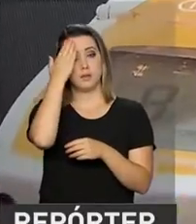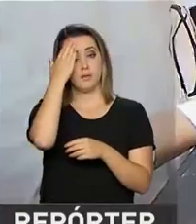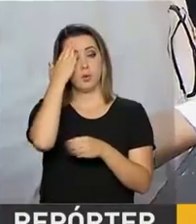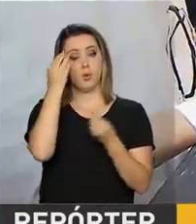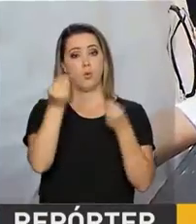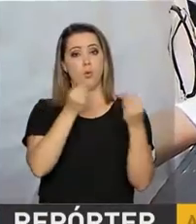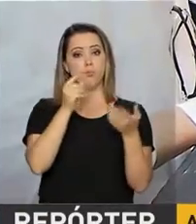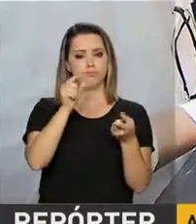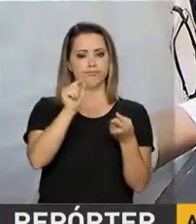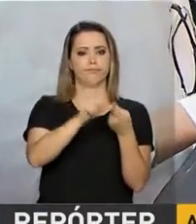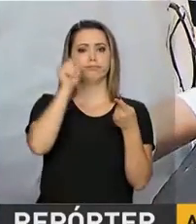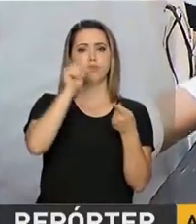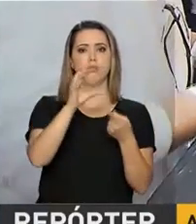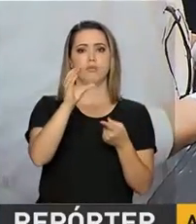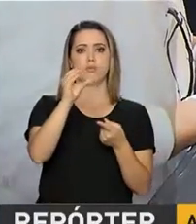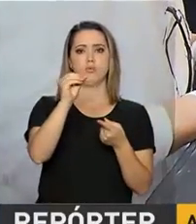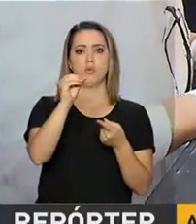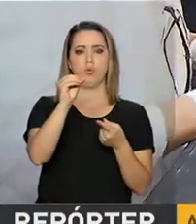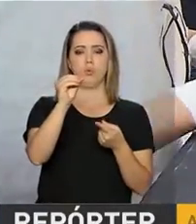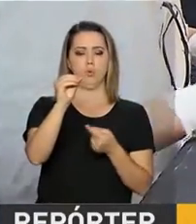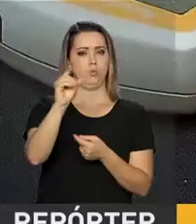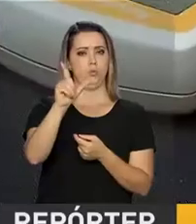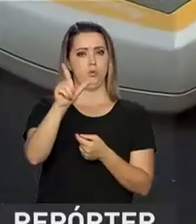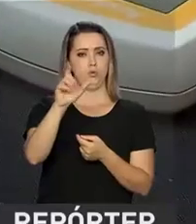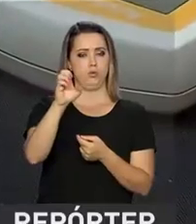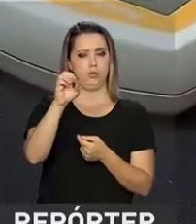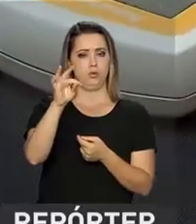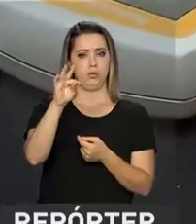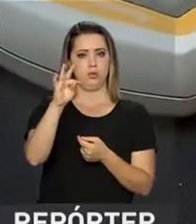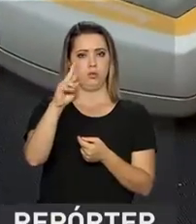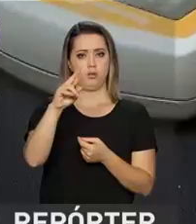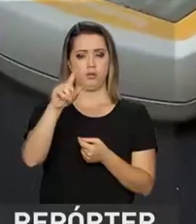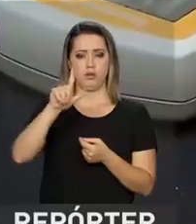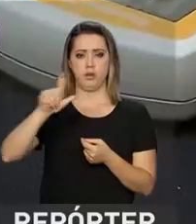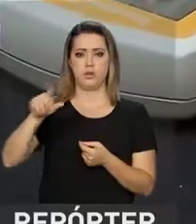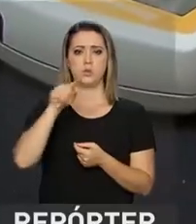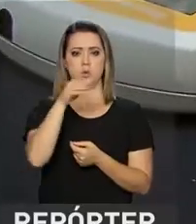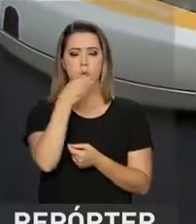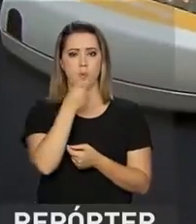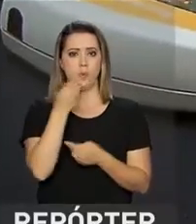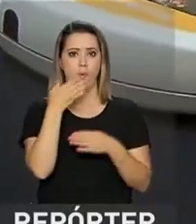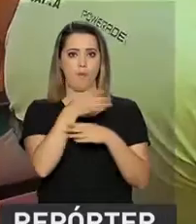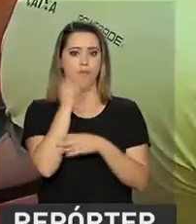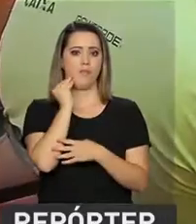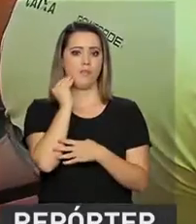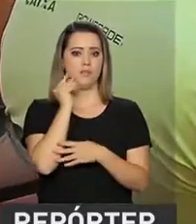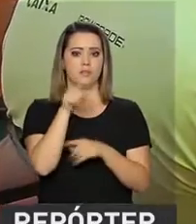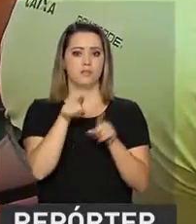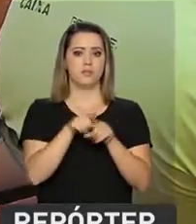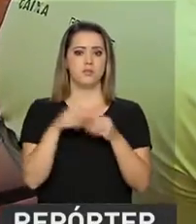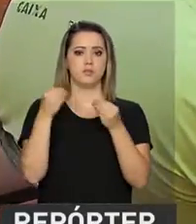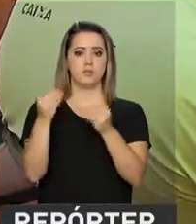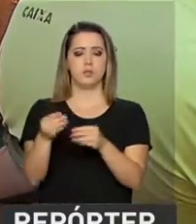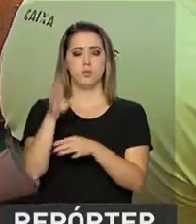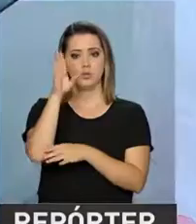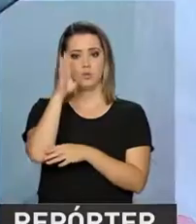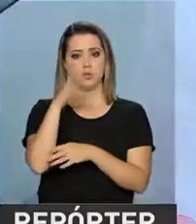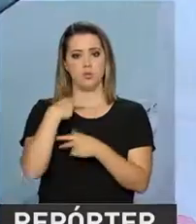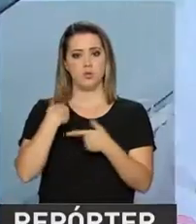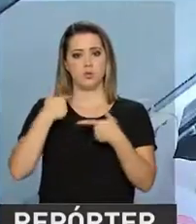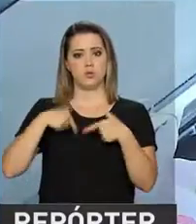sangue davi estava passeando e aproveitou o tempo livre para fazer o teste o professor ganhou de presente também